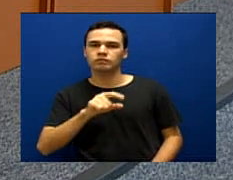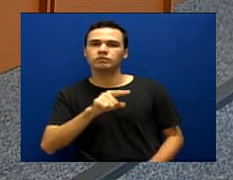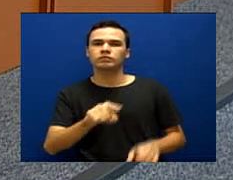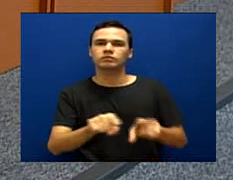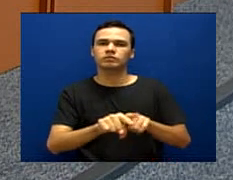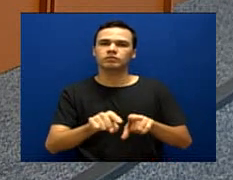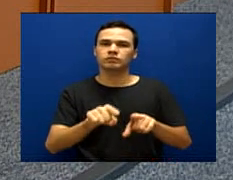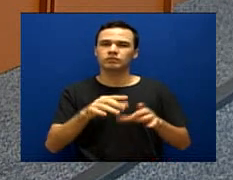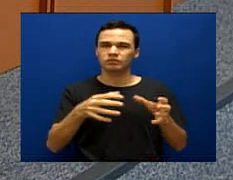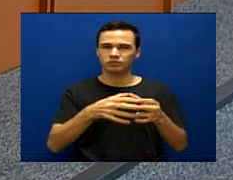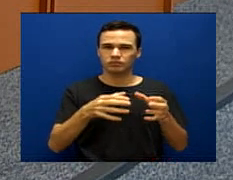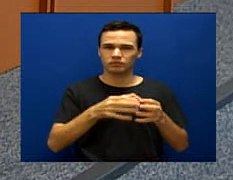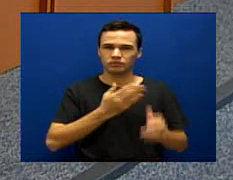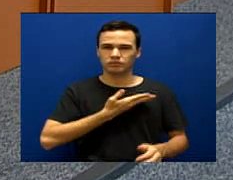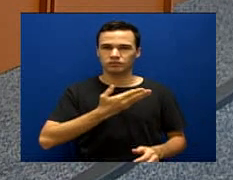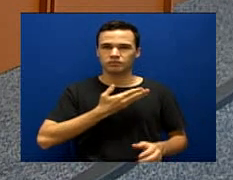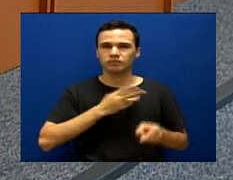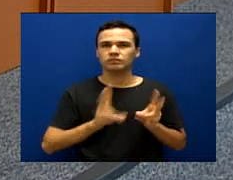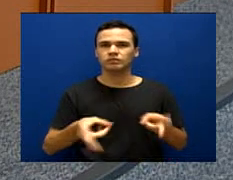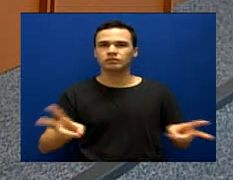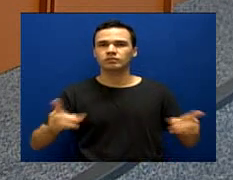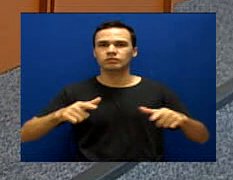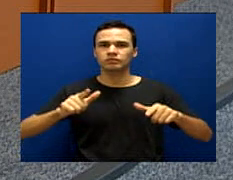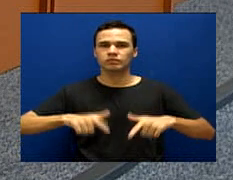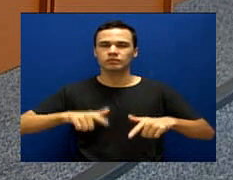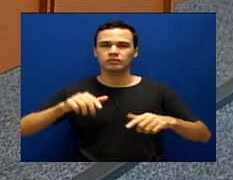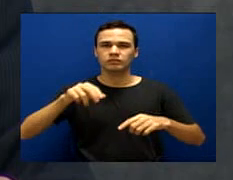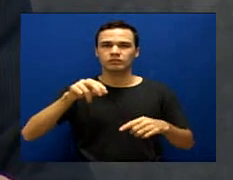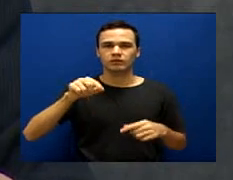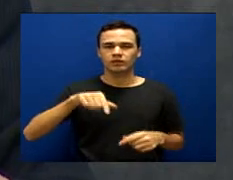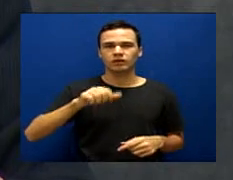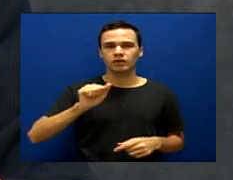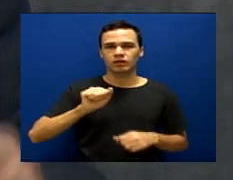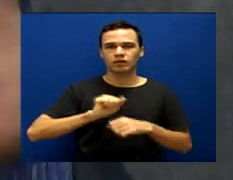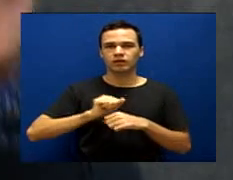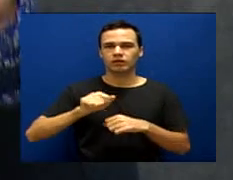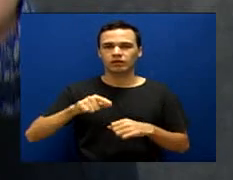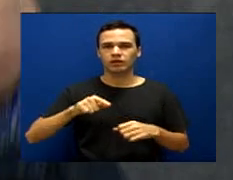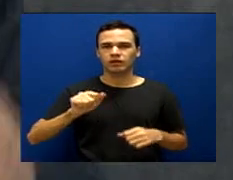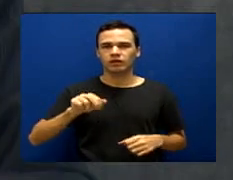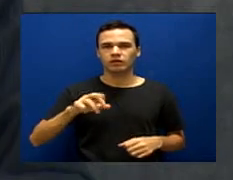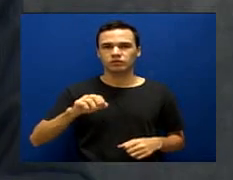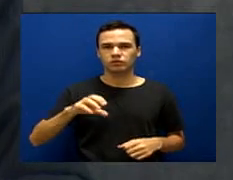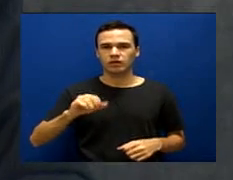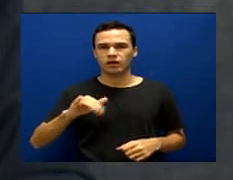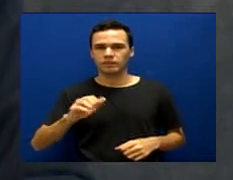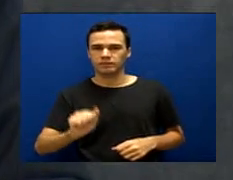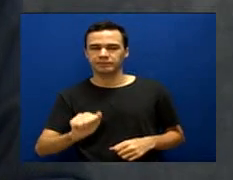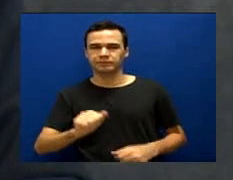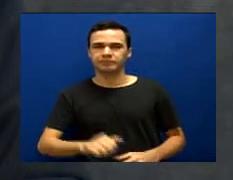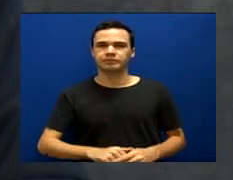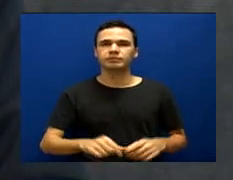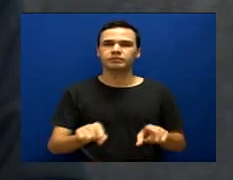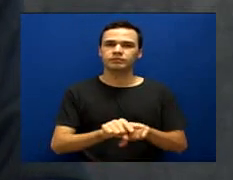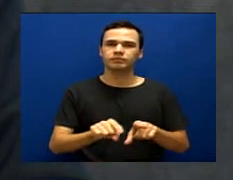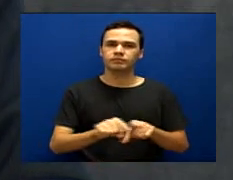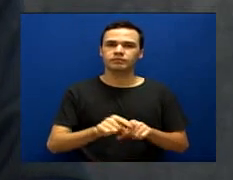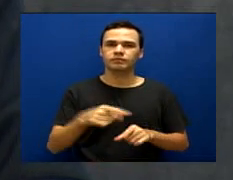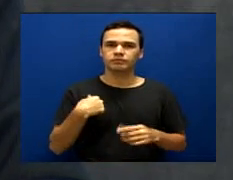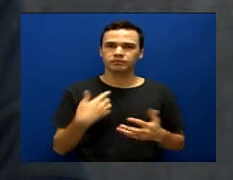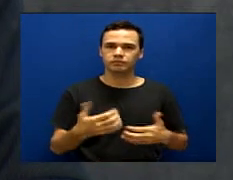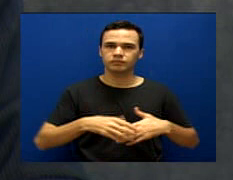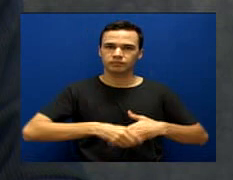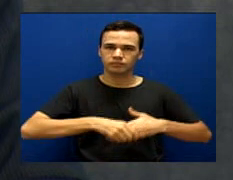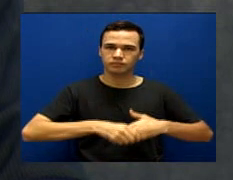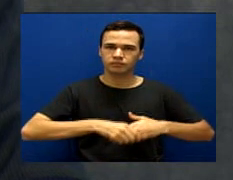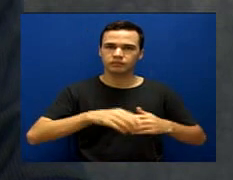ONG Amigos para Sempre, de Araçoiaba da Serra. Obrigado pela presença. Obrigado, Eunice. Da mesma forma, queria cumprimentar e